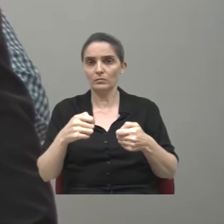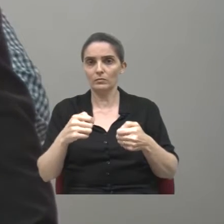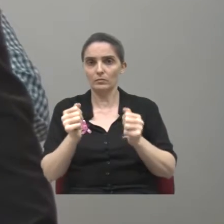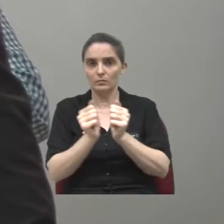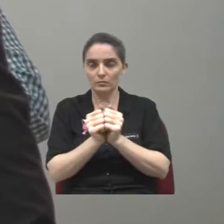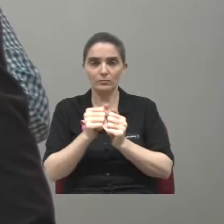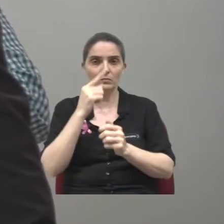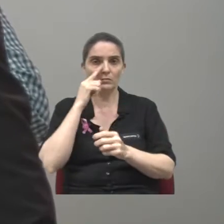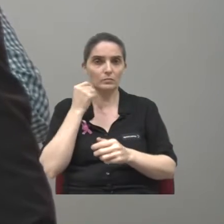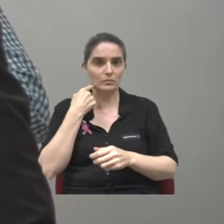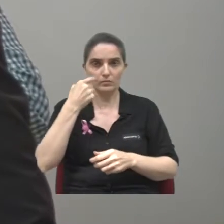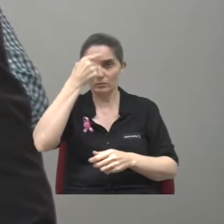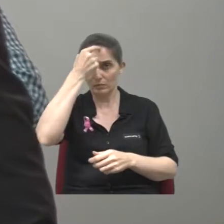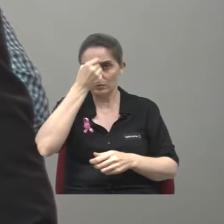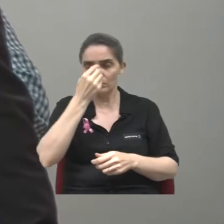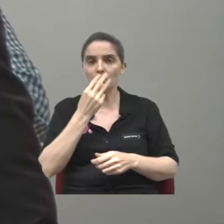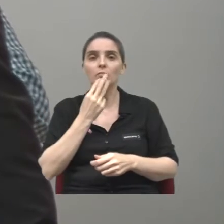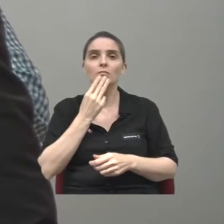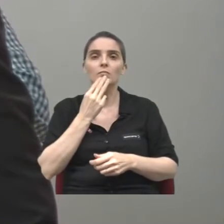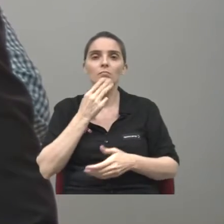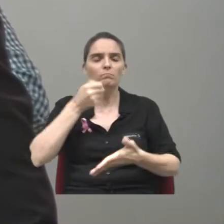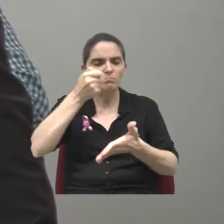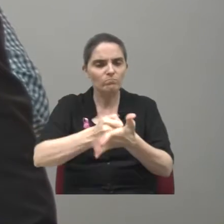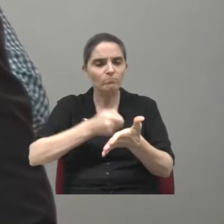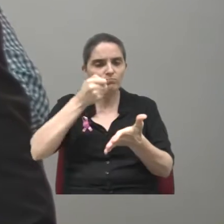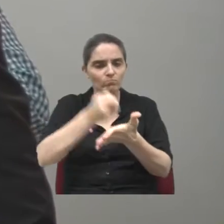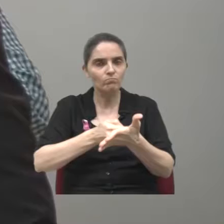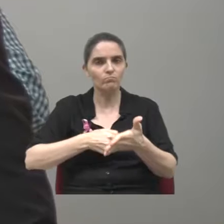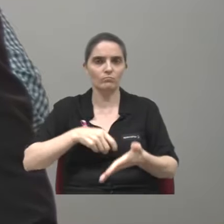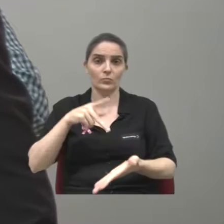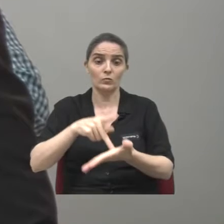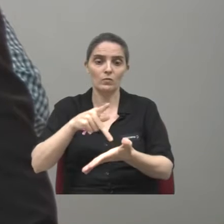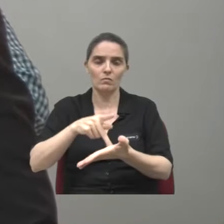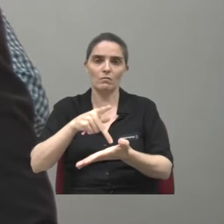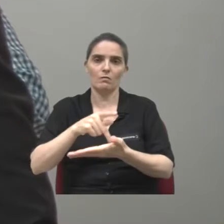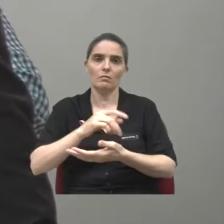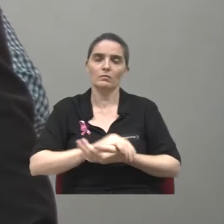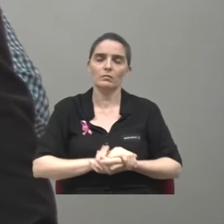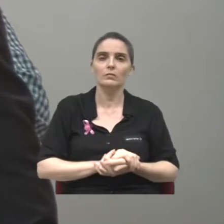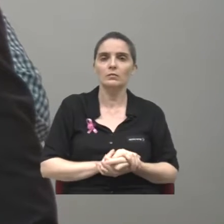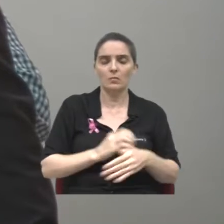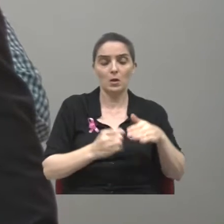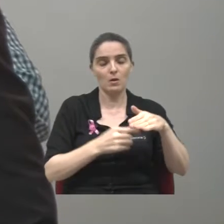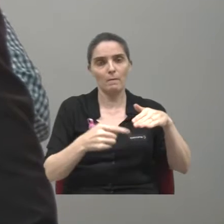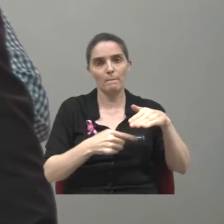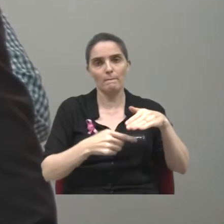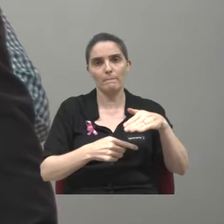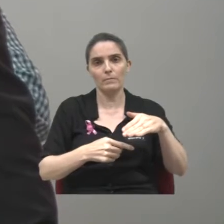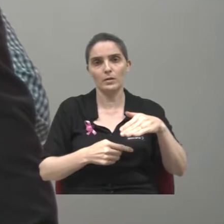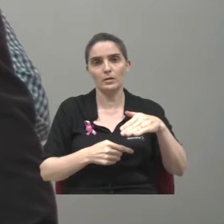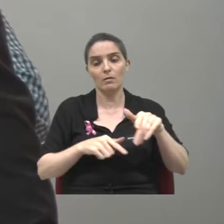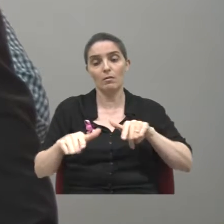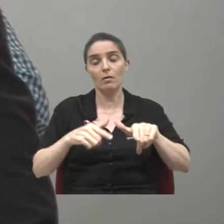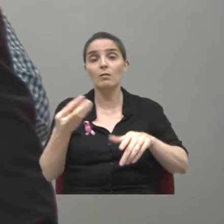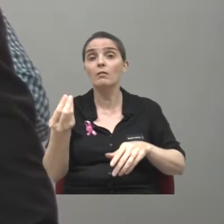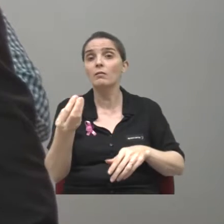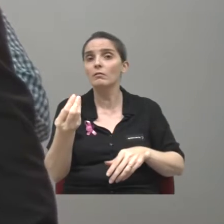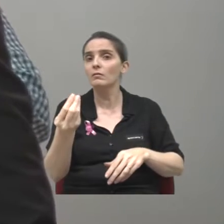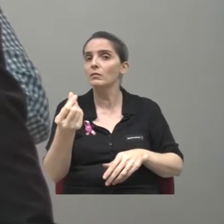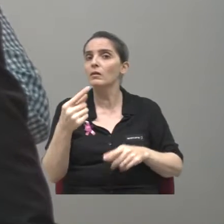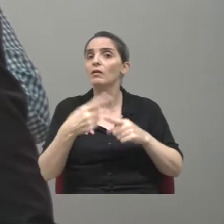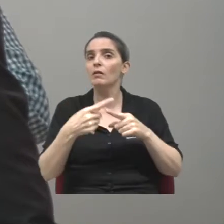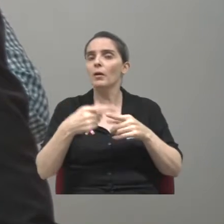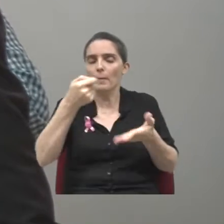ao Vaguinho e cobre de verdade essa empresa, para que possa fazer um trabalho de qualidade, porque recebe e